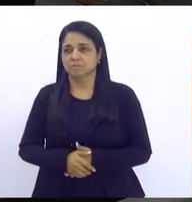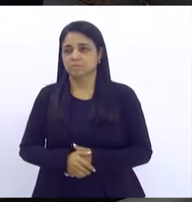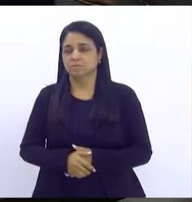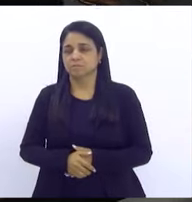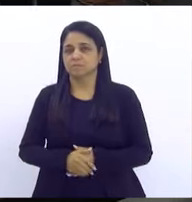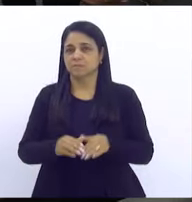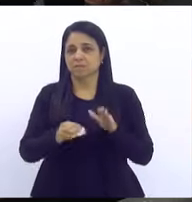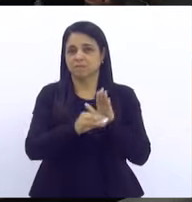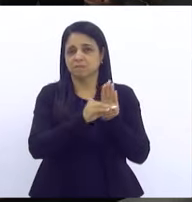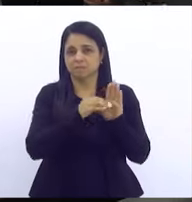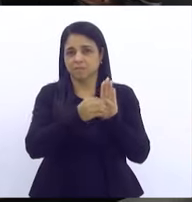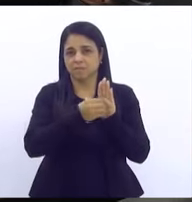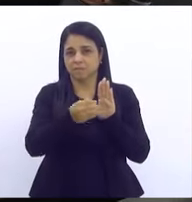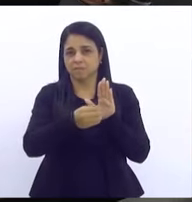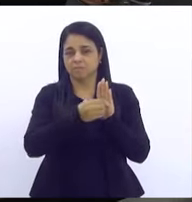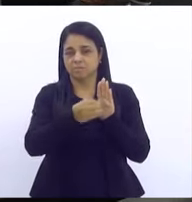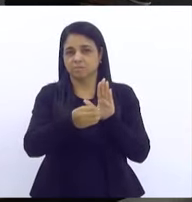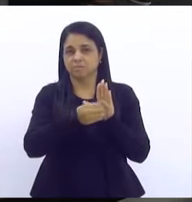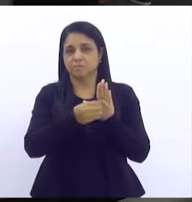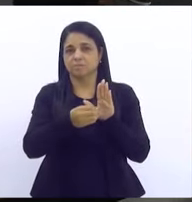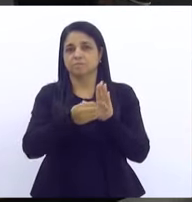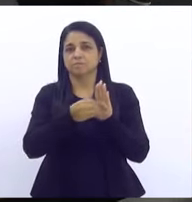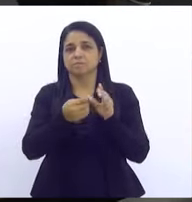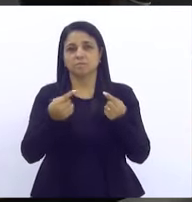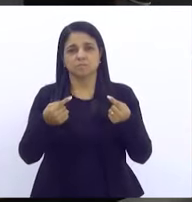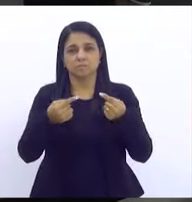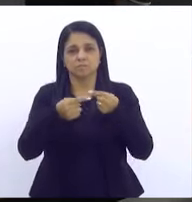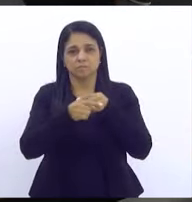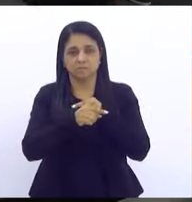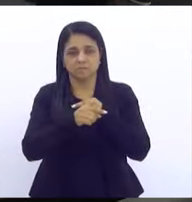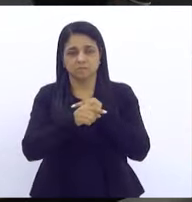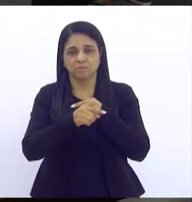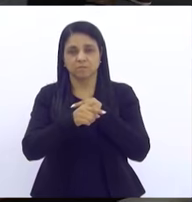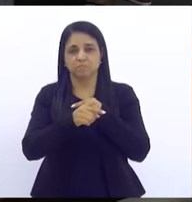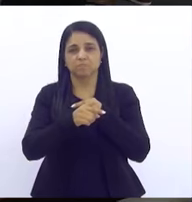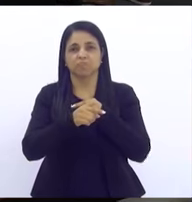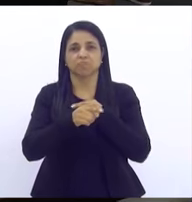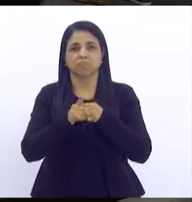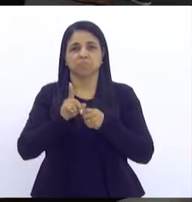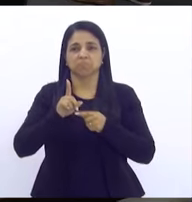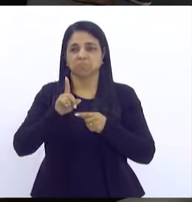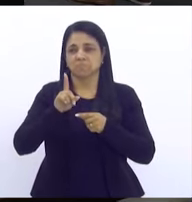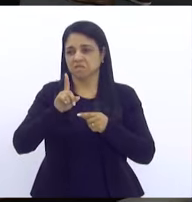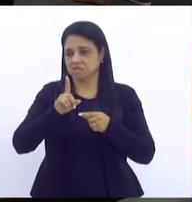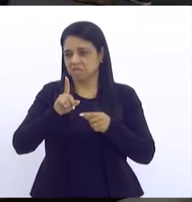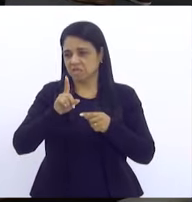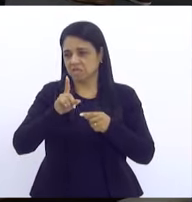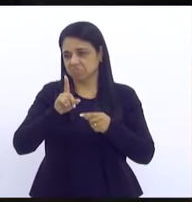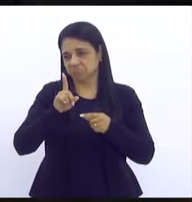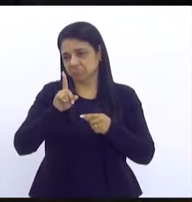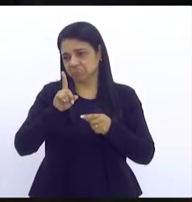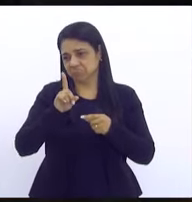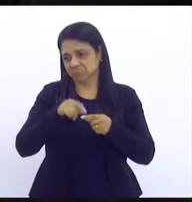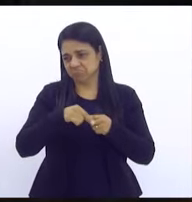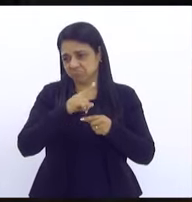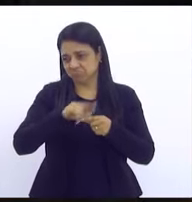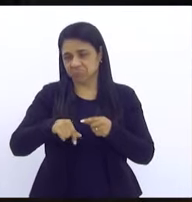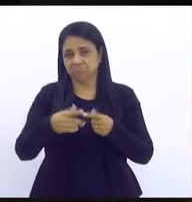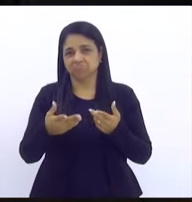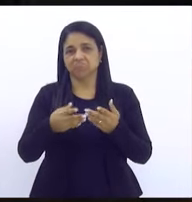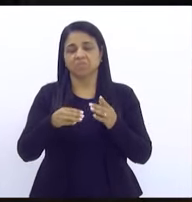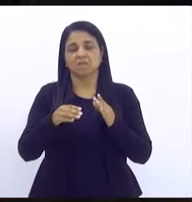As emendas de plenário, com todos os pareceres contrários, está rejeitada. Em votação, o